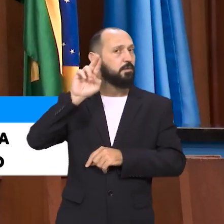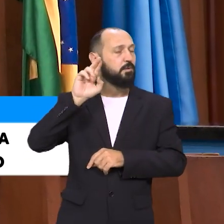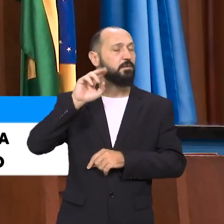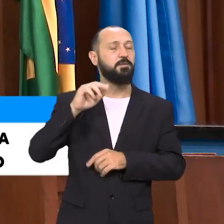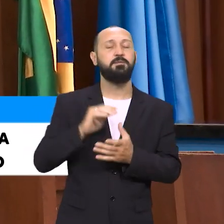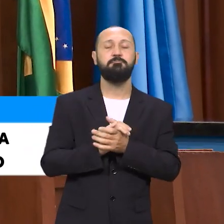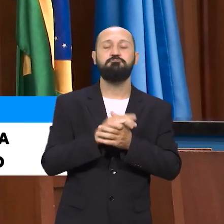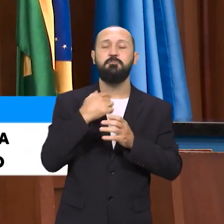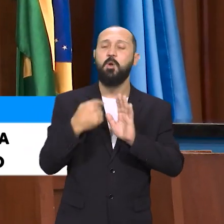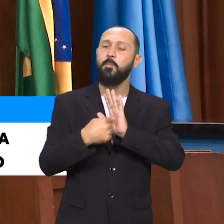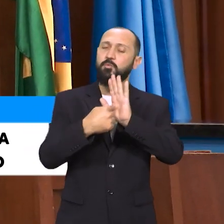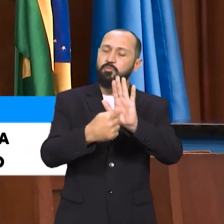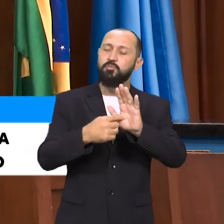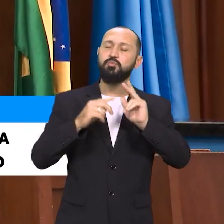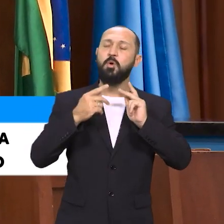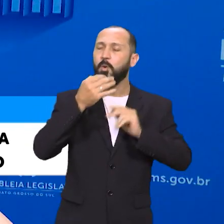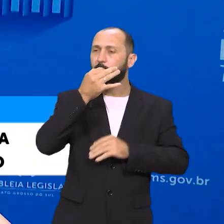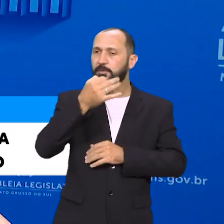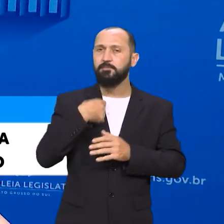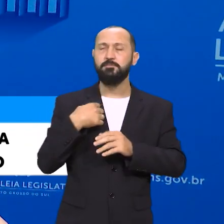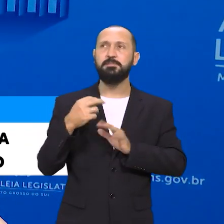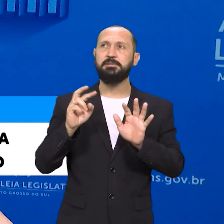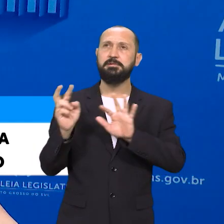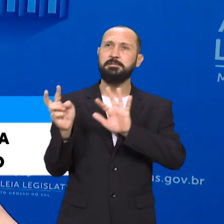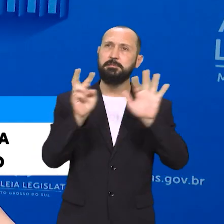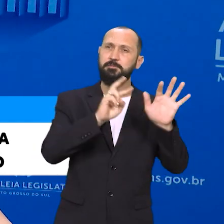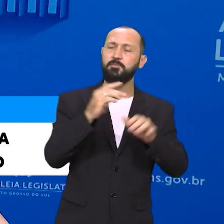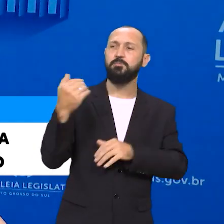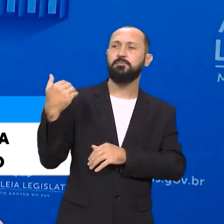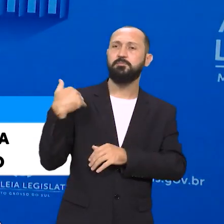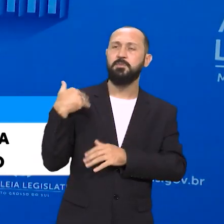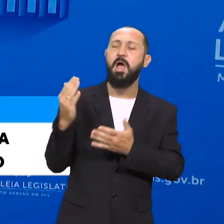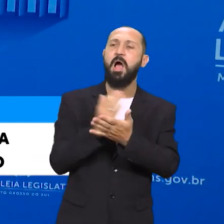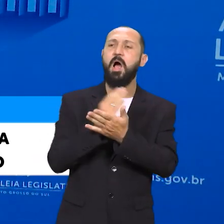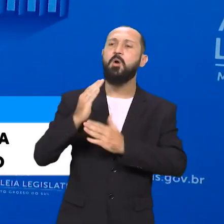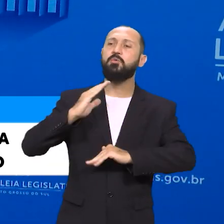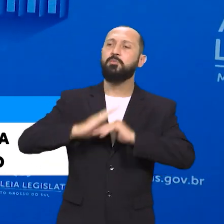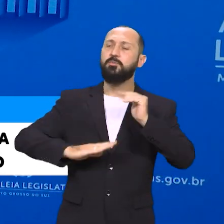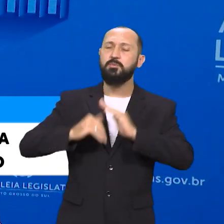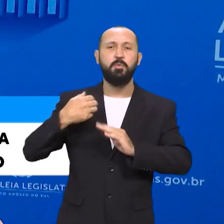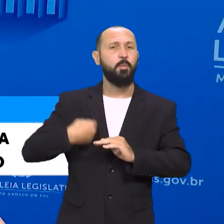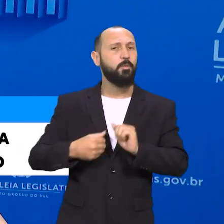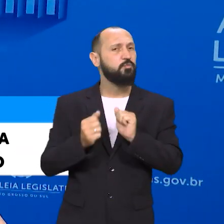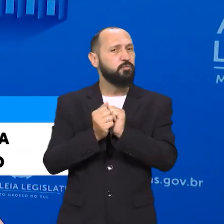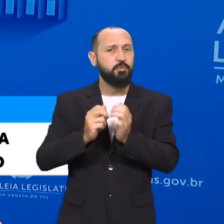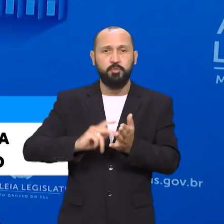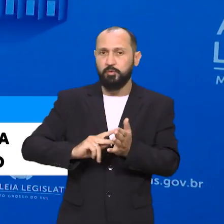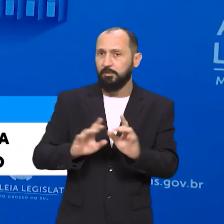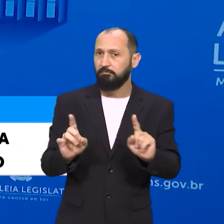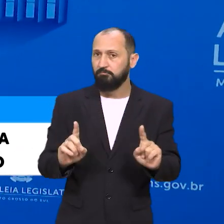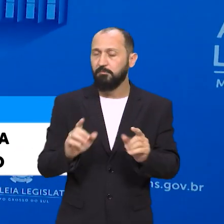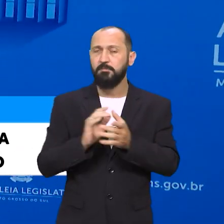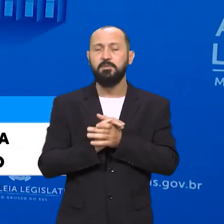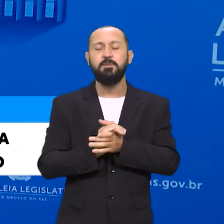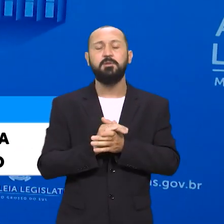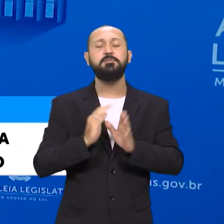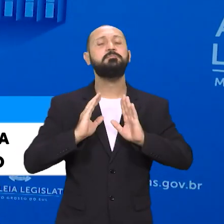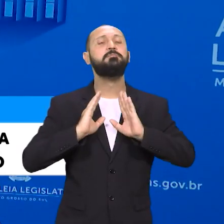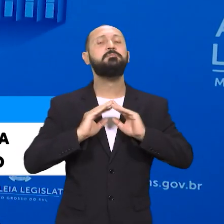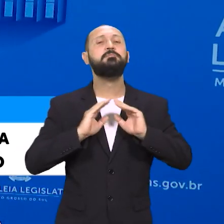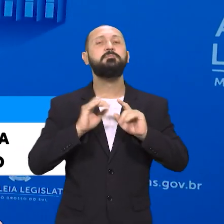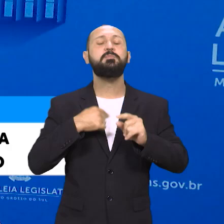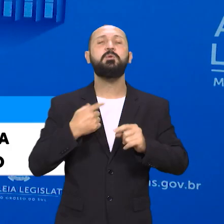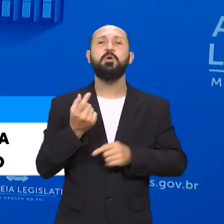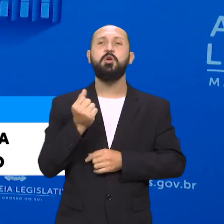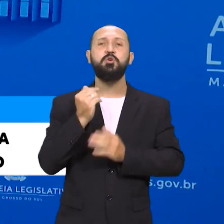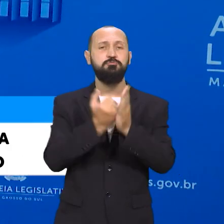reafirmaram seus posicionamentos. Procurado na semana passada por alguns servidores independentes, que não fazem parte de sindicatos, e a reivindicação